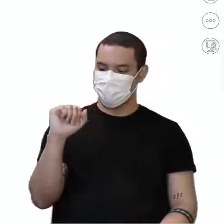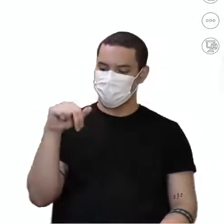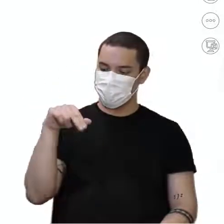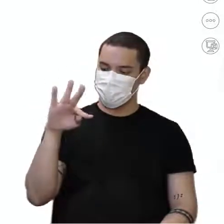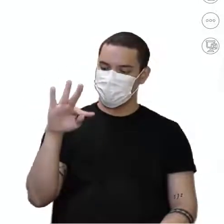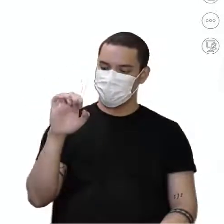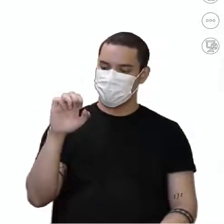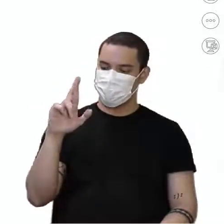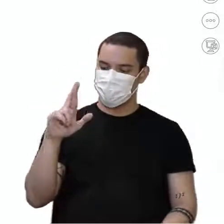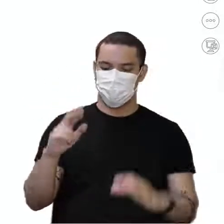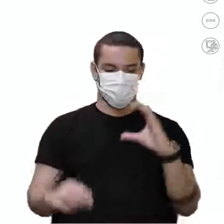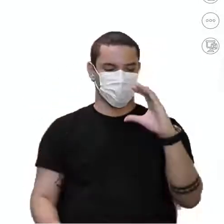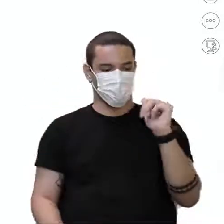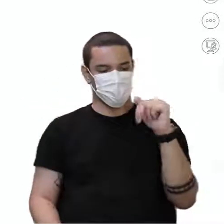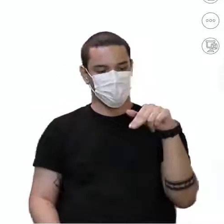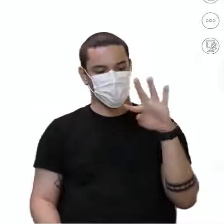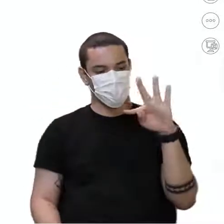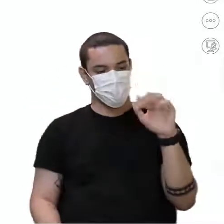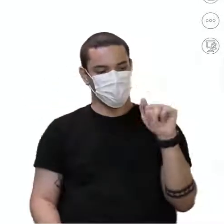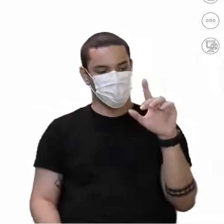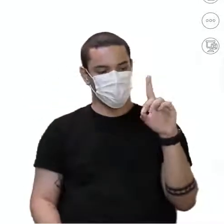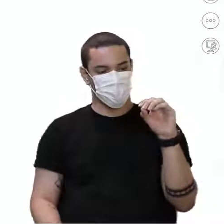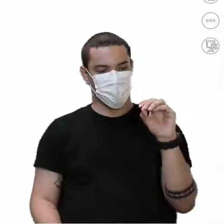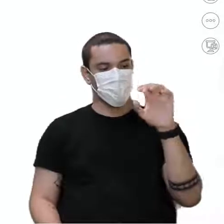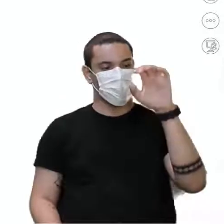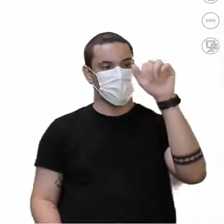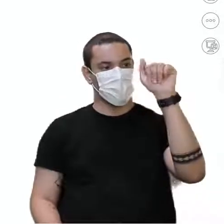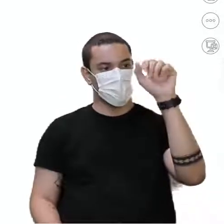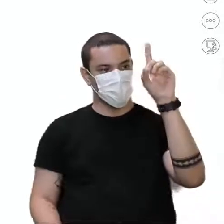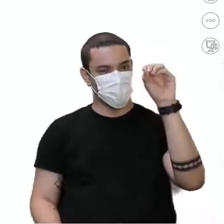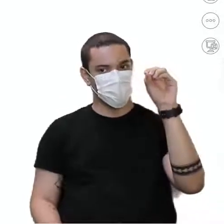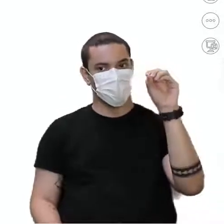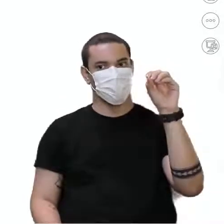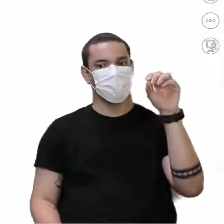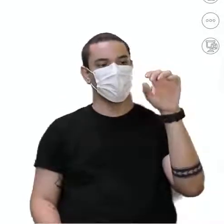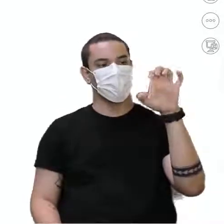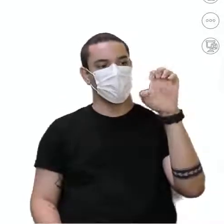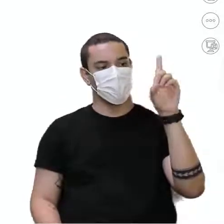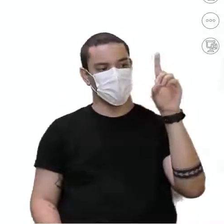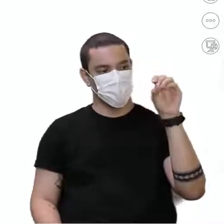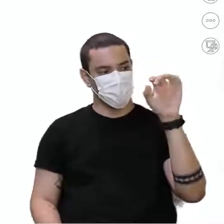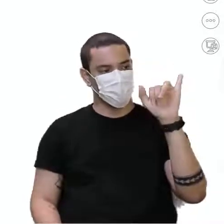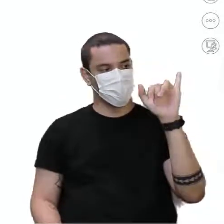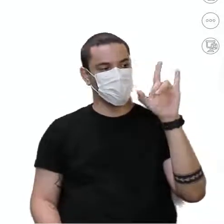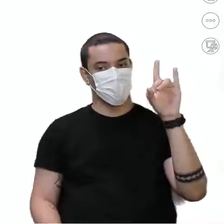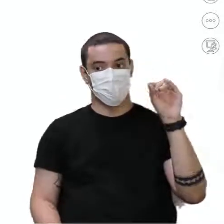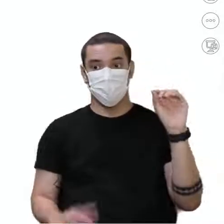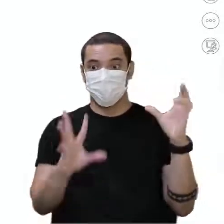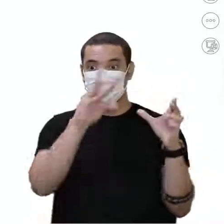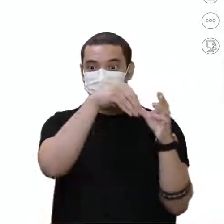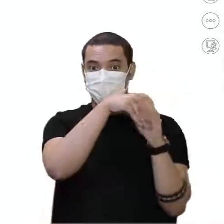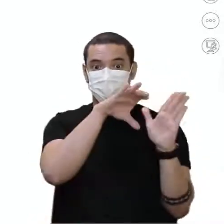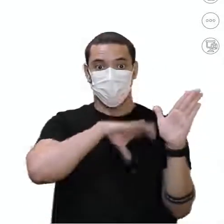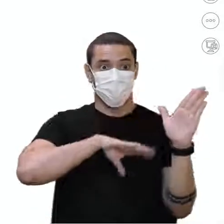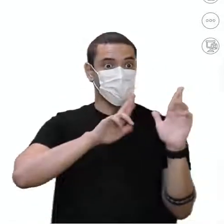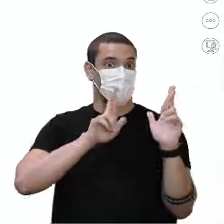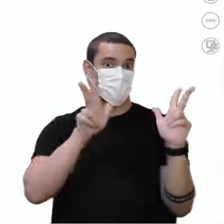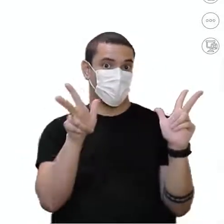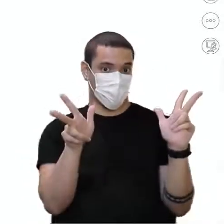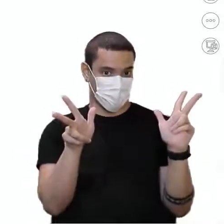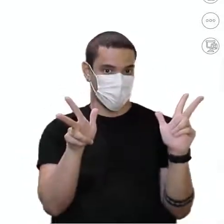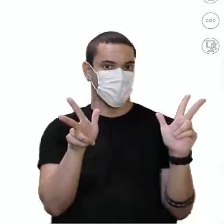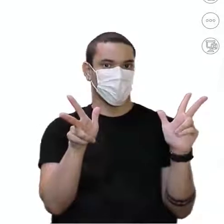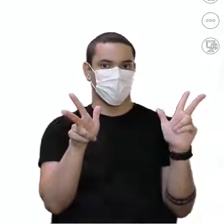esses finais no português. Do, do, ido, claro que tem o feito, que é diferente, o dito também, a gente não vai falar, a gente vai